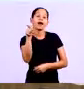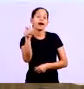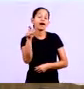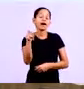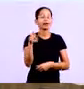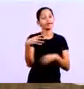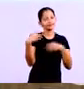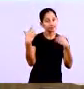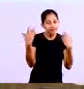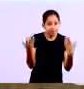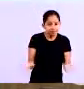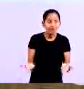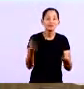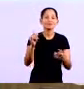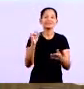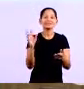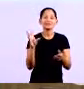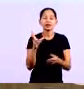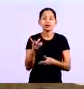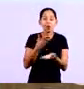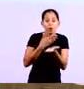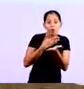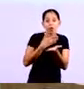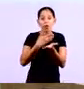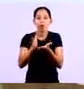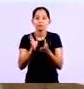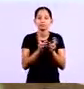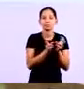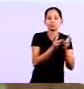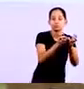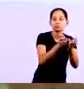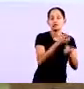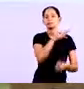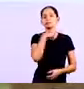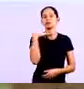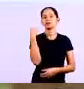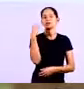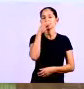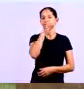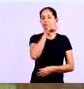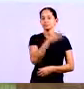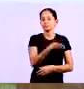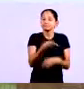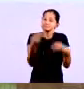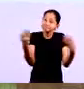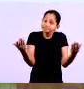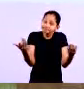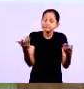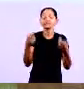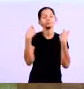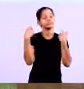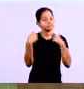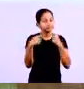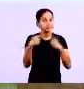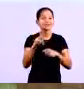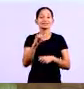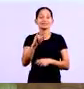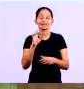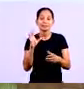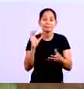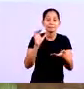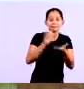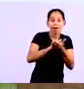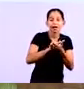morre. A empresa é do mesmo jeito. A empresa mal organizada, a empresa que sonega brutamente, se ela for pega pelo fisco, ela acaba,